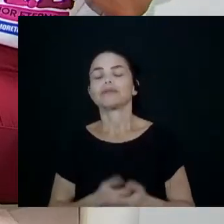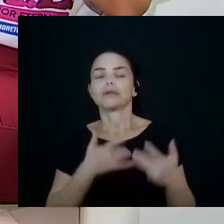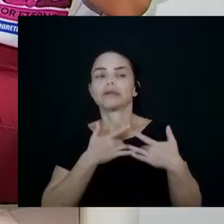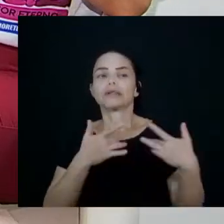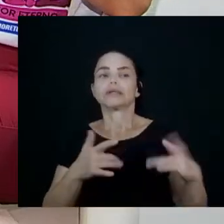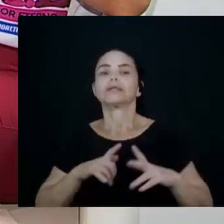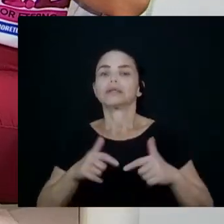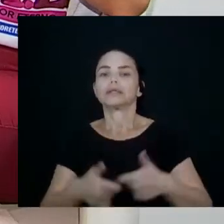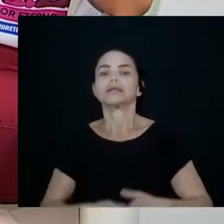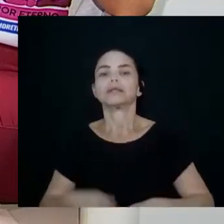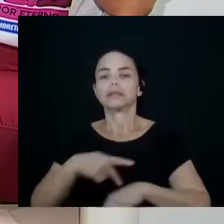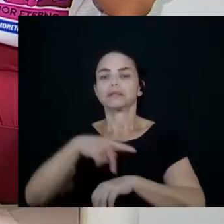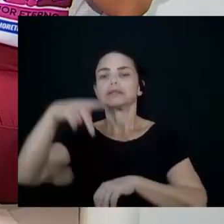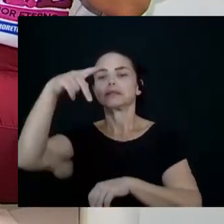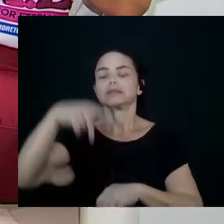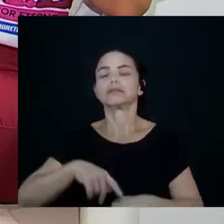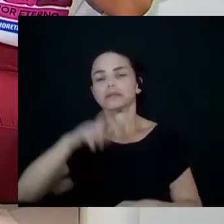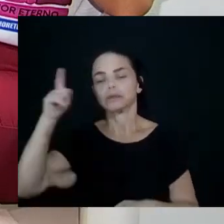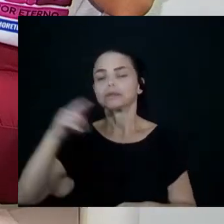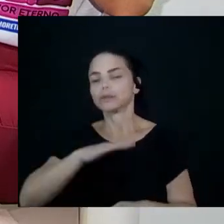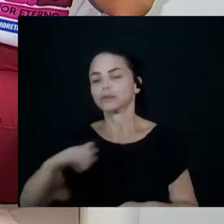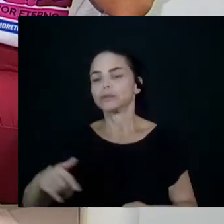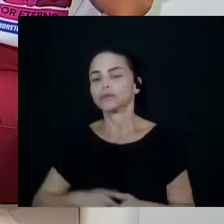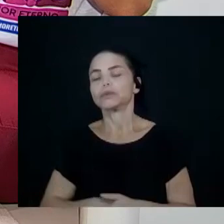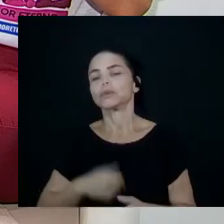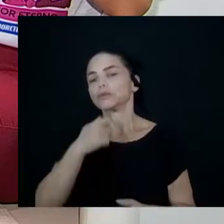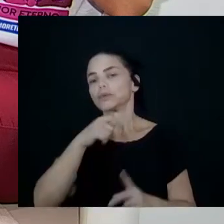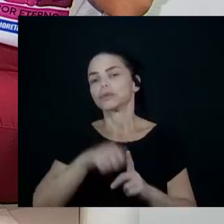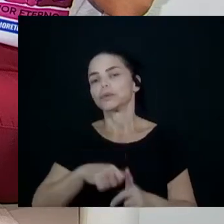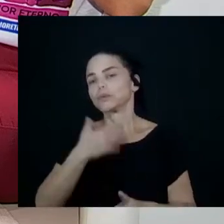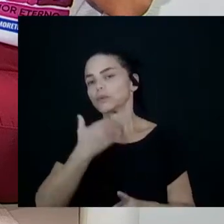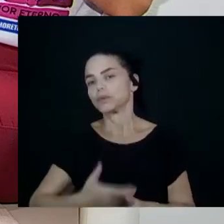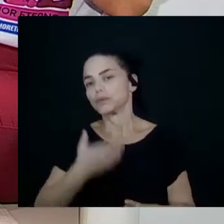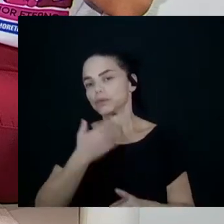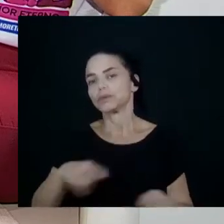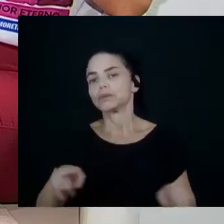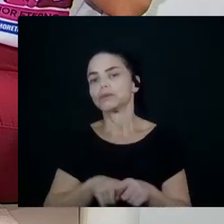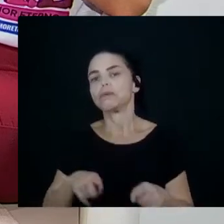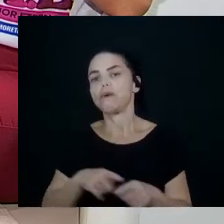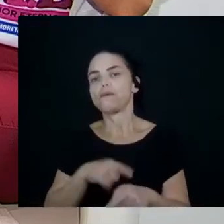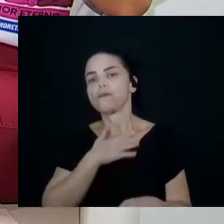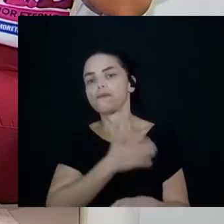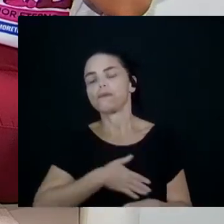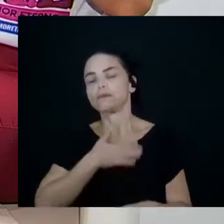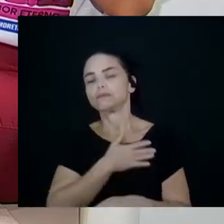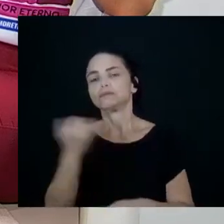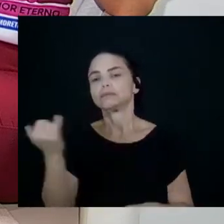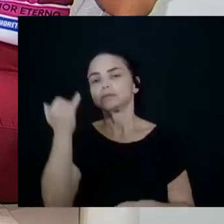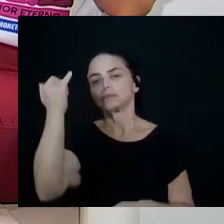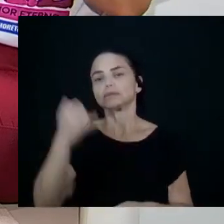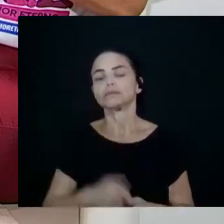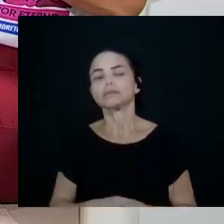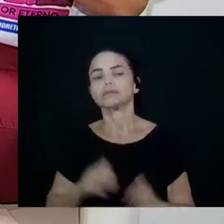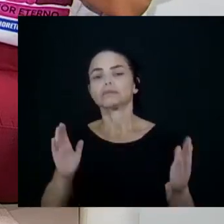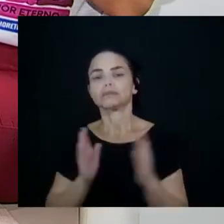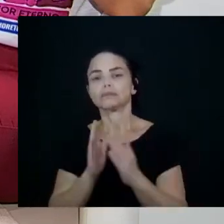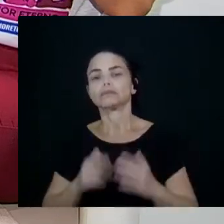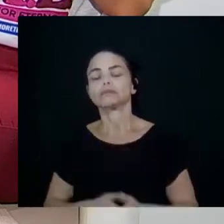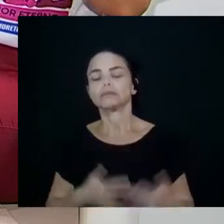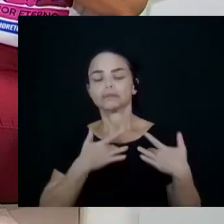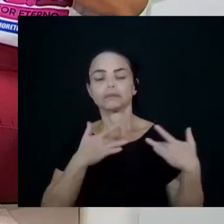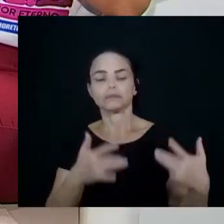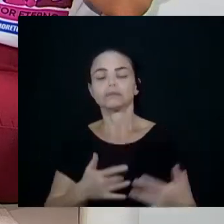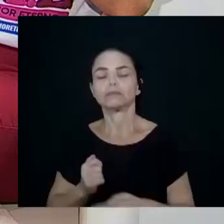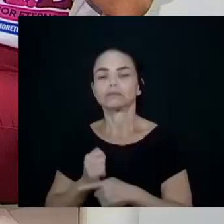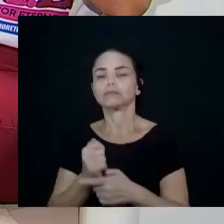na Páscoa, no Dia das Crianças, no Natal. Então, tem essa vertente também que eu gosto de falar, que eu acho muito importante essa frente solidária de estar ajudando